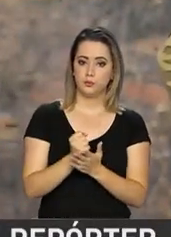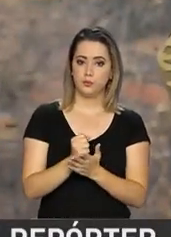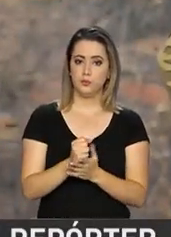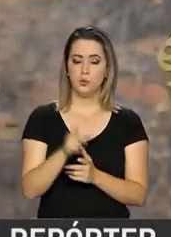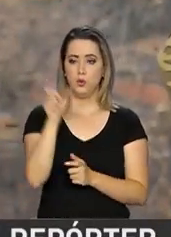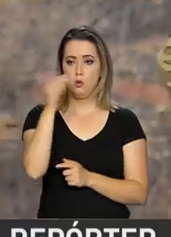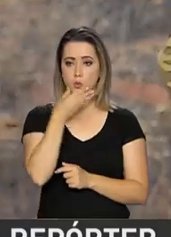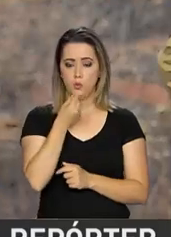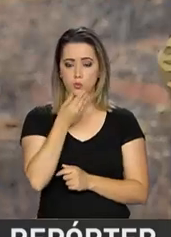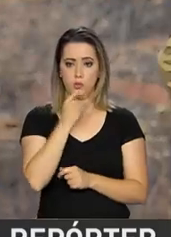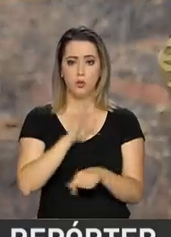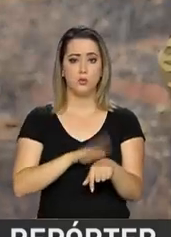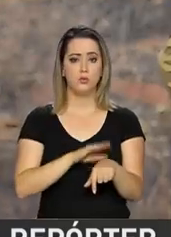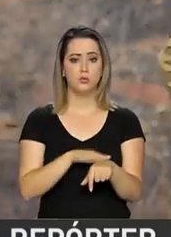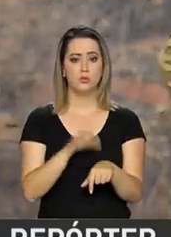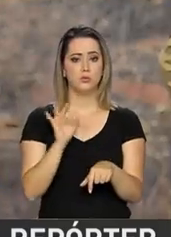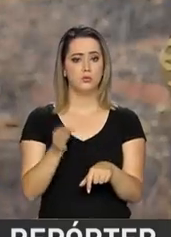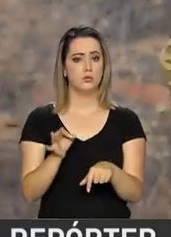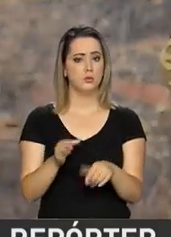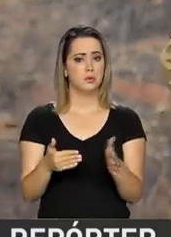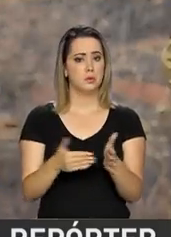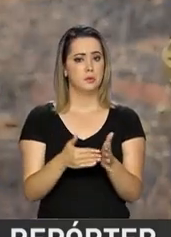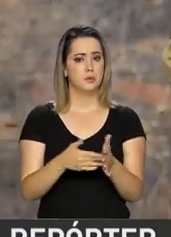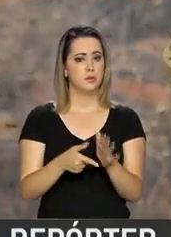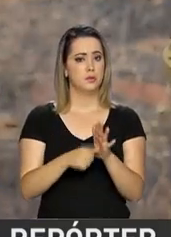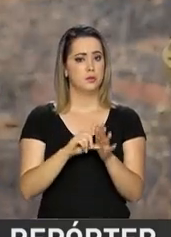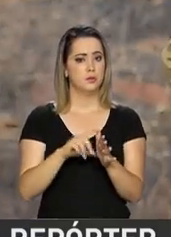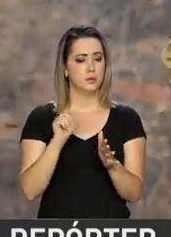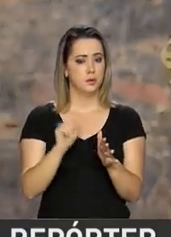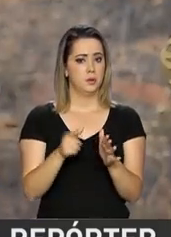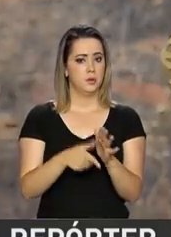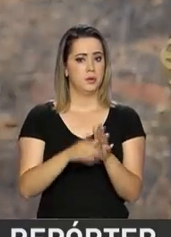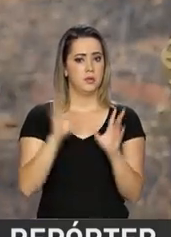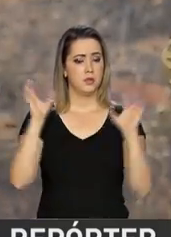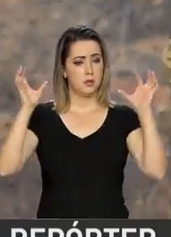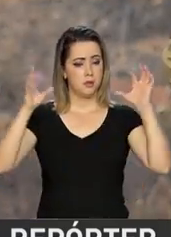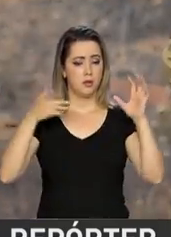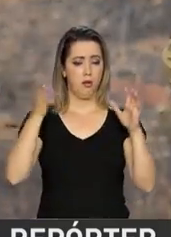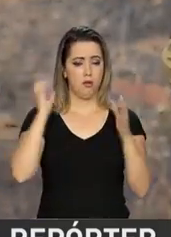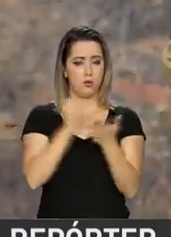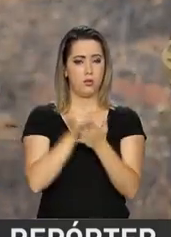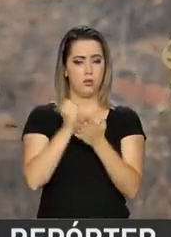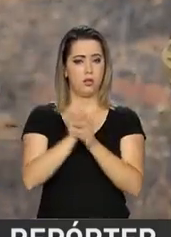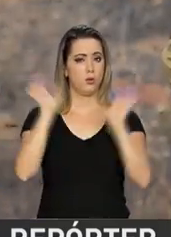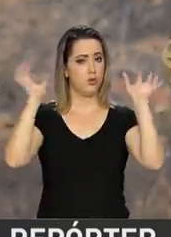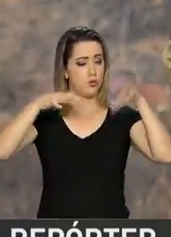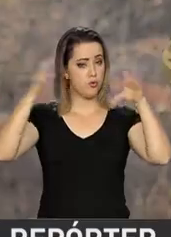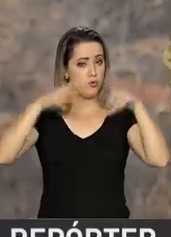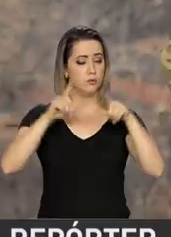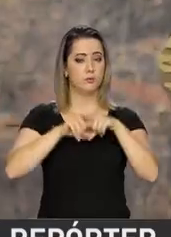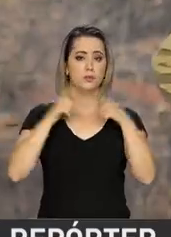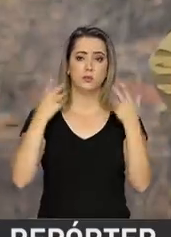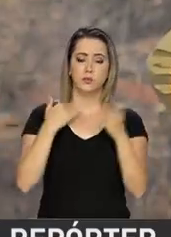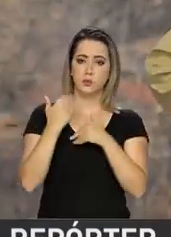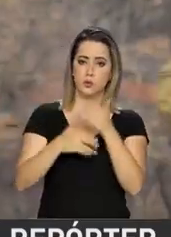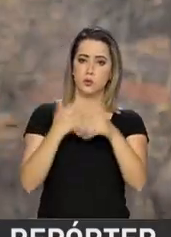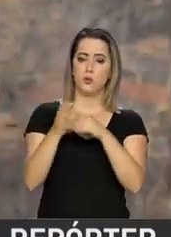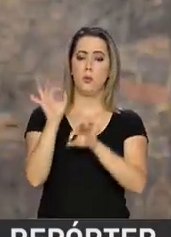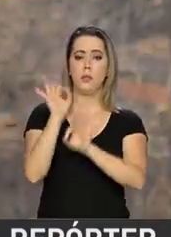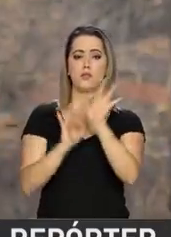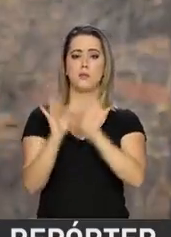num período antes do período chuvoso ainda né ea gente começa a